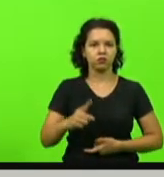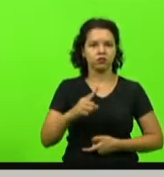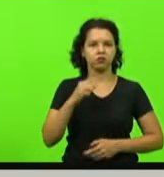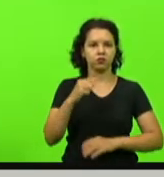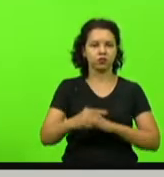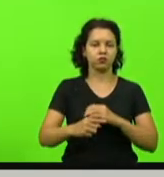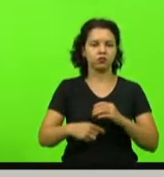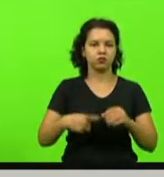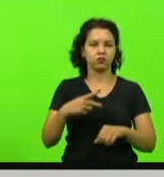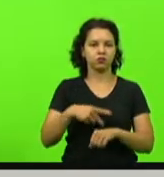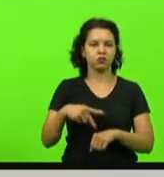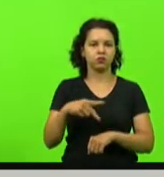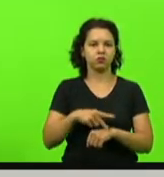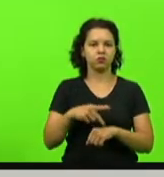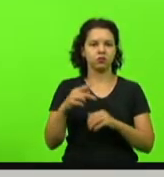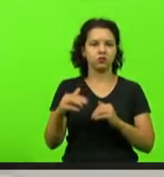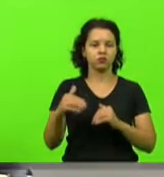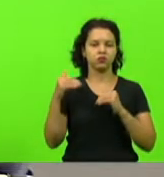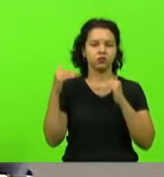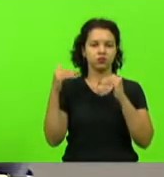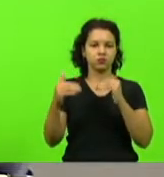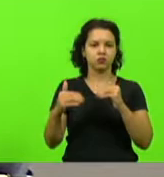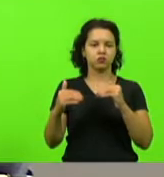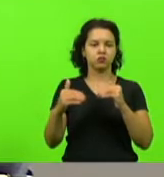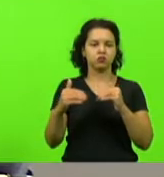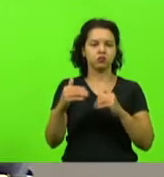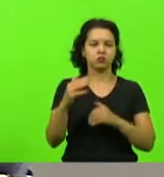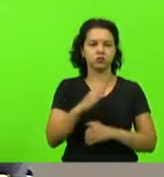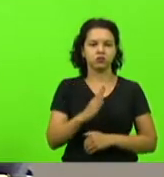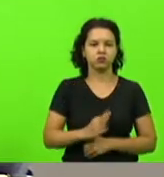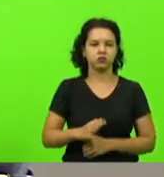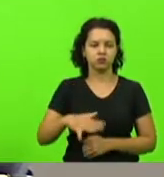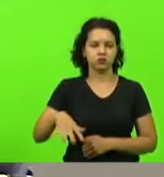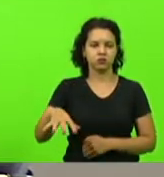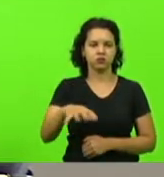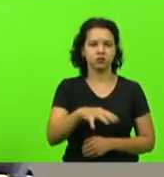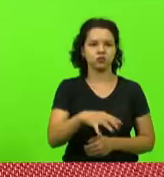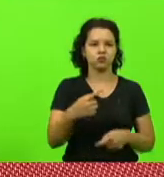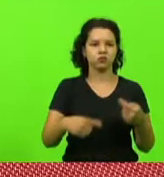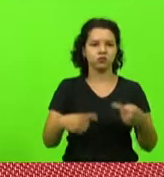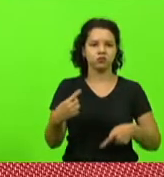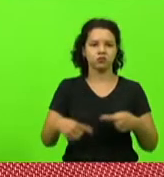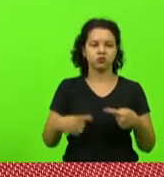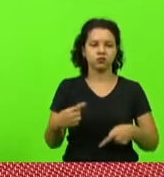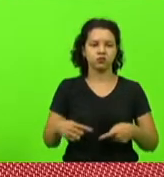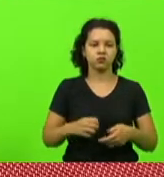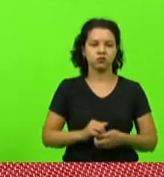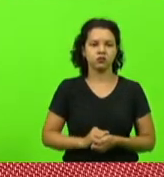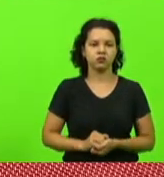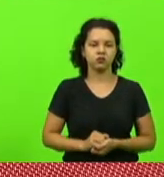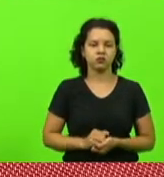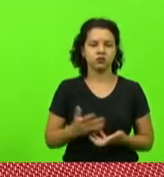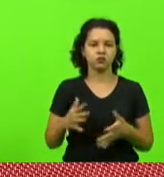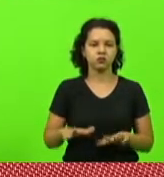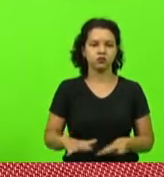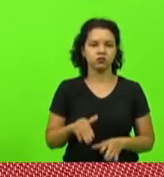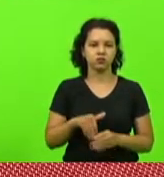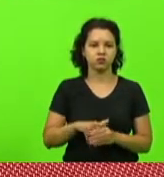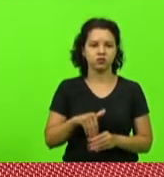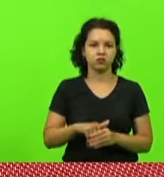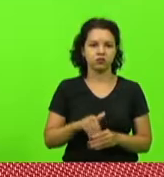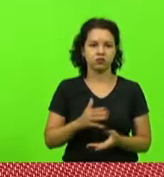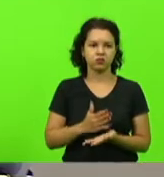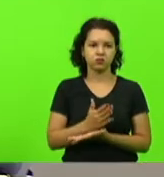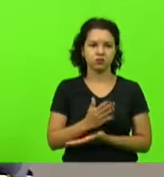à soberania das nações. Em discussão. Não havendo quem queira discutir, em votação,